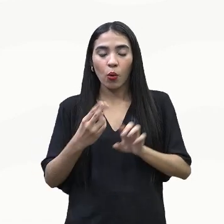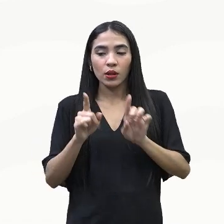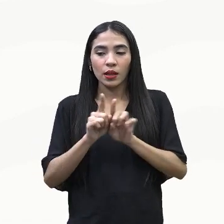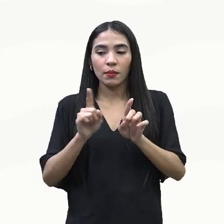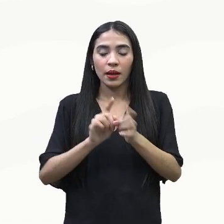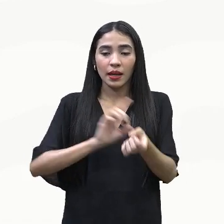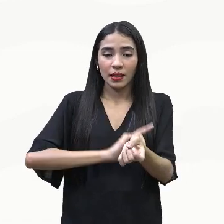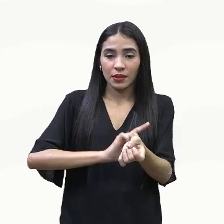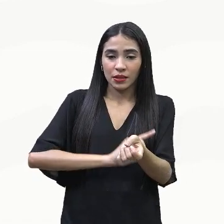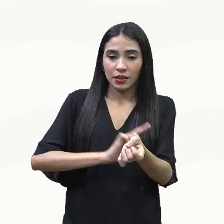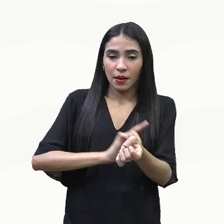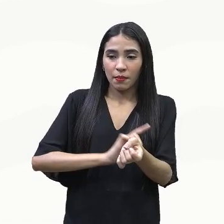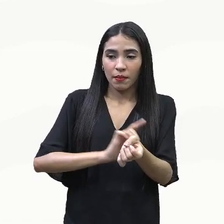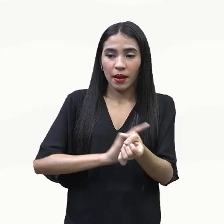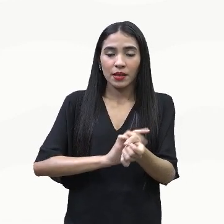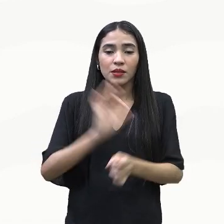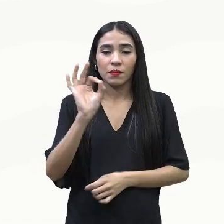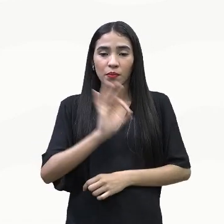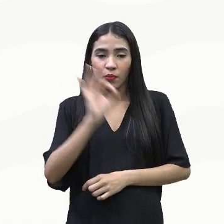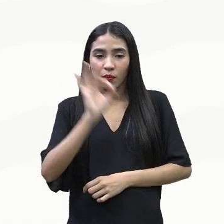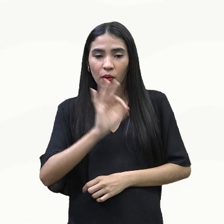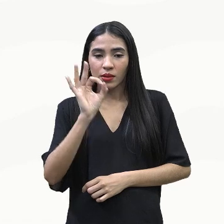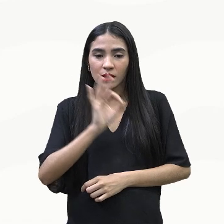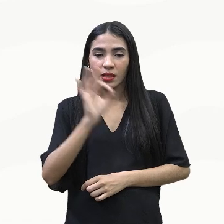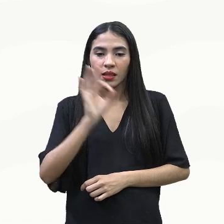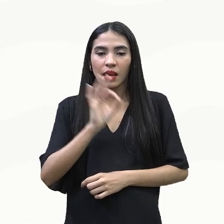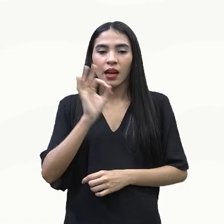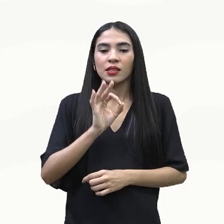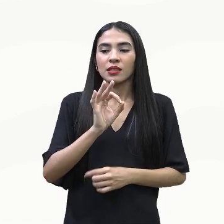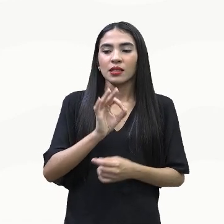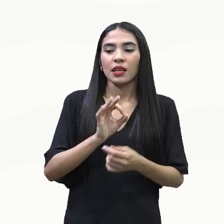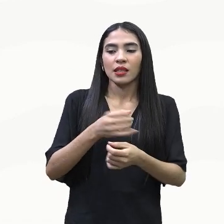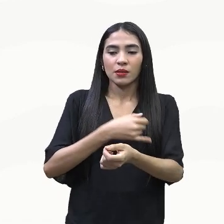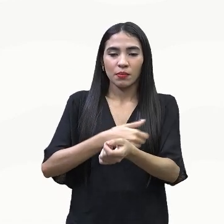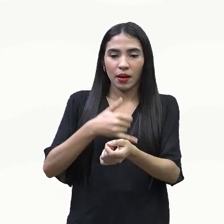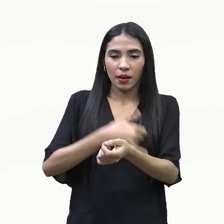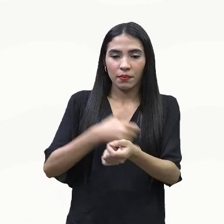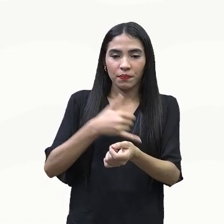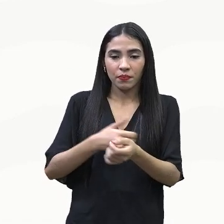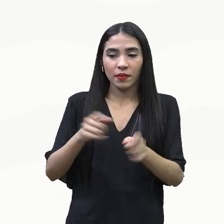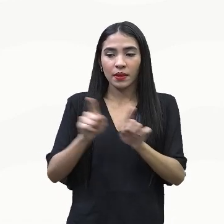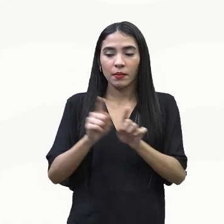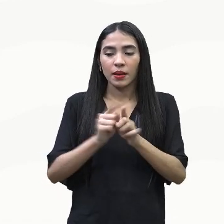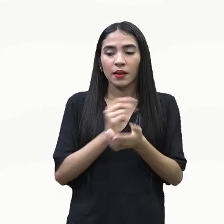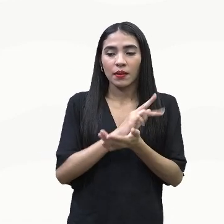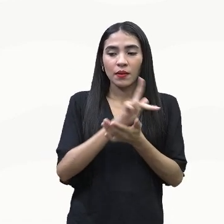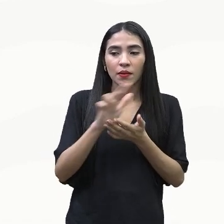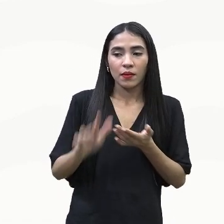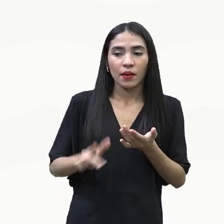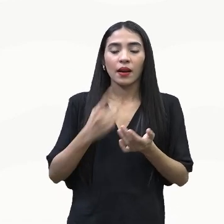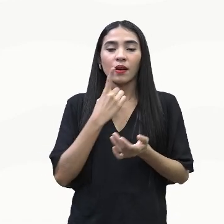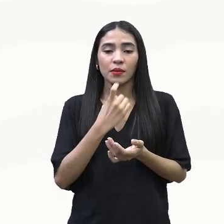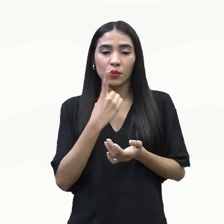e por níveis anormais de colesterol e outras gorduras no sangue, a